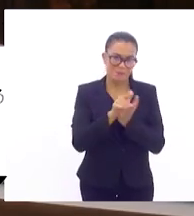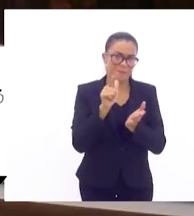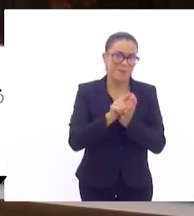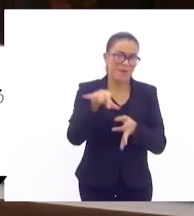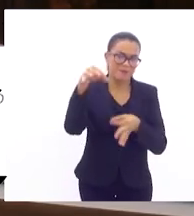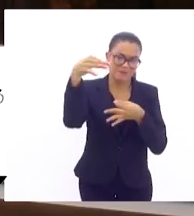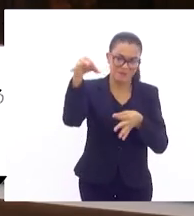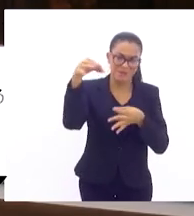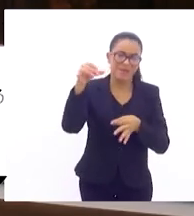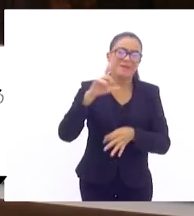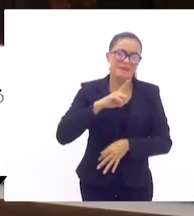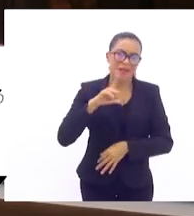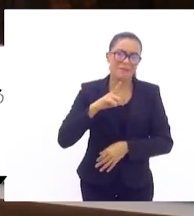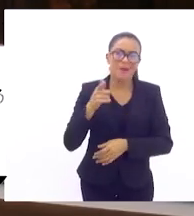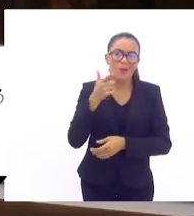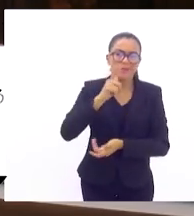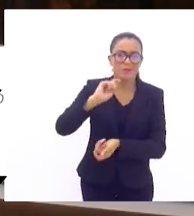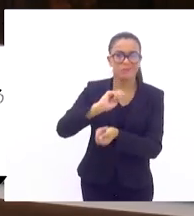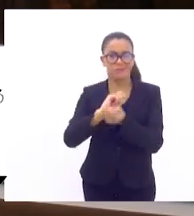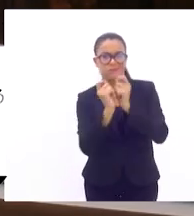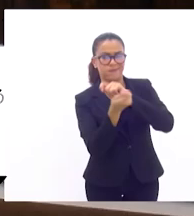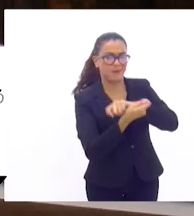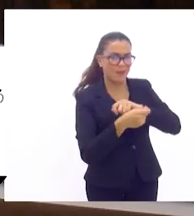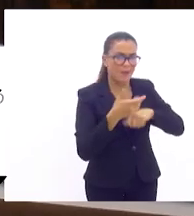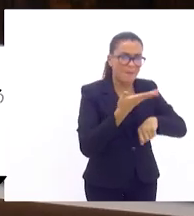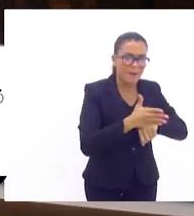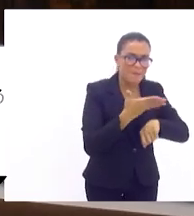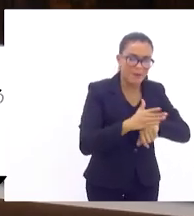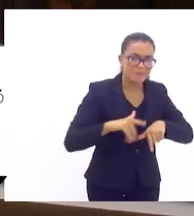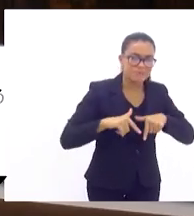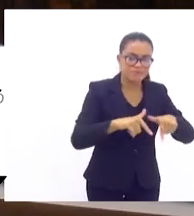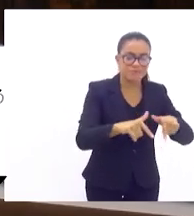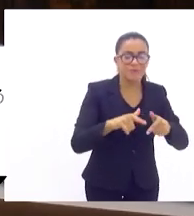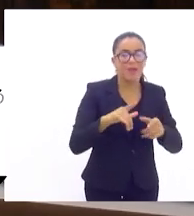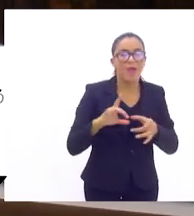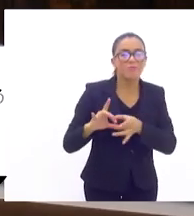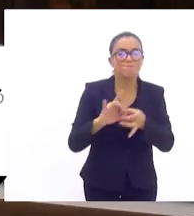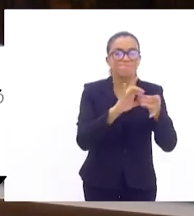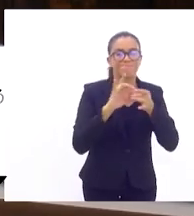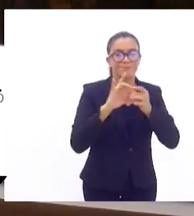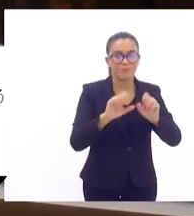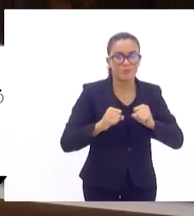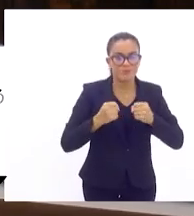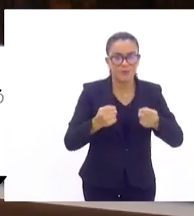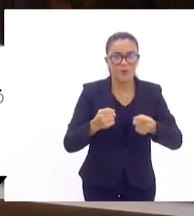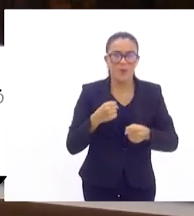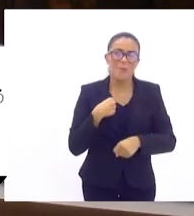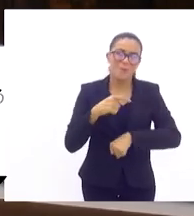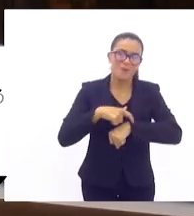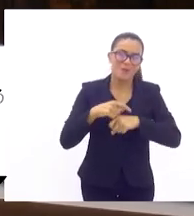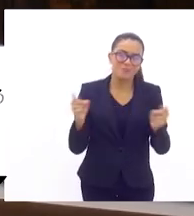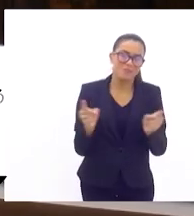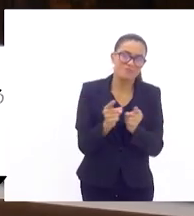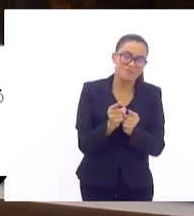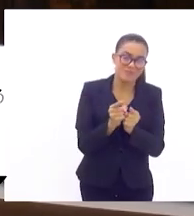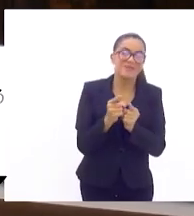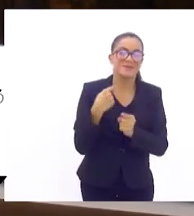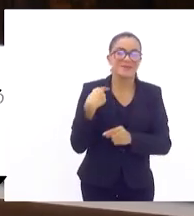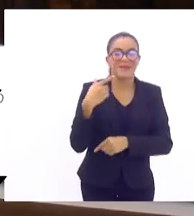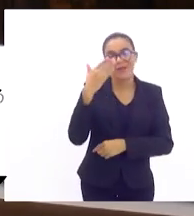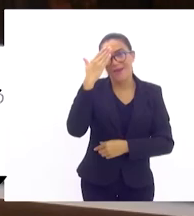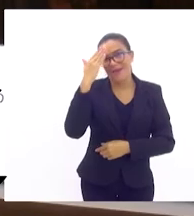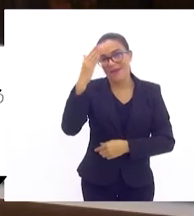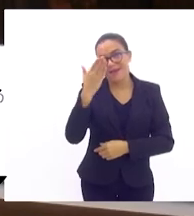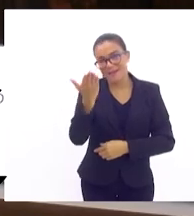e a gente não consegue colocar na prática, é essa união de esforços por todos esses atores. meu tempo já está acabando. Eu agradeço a